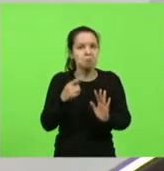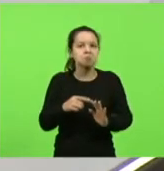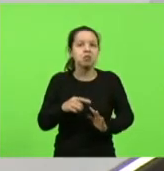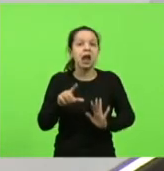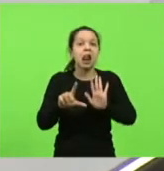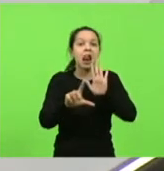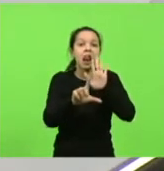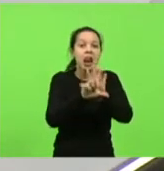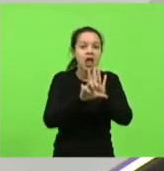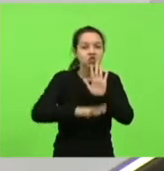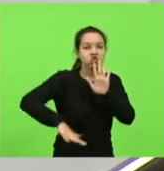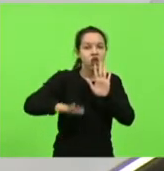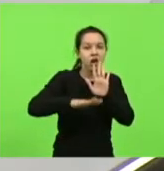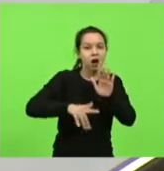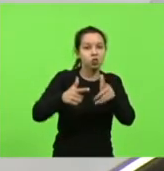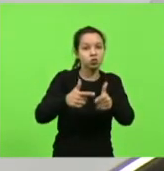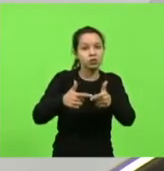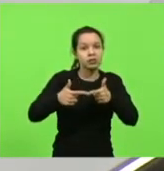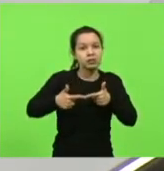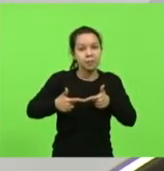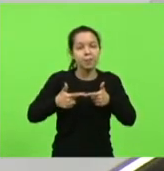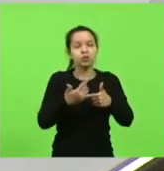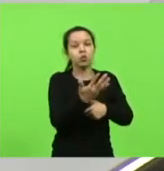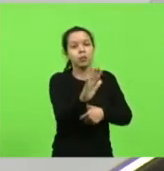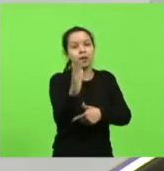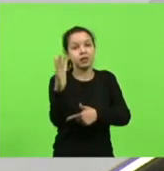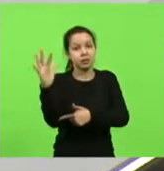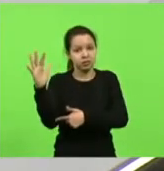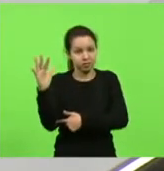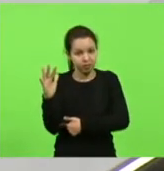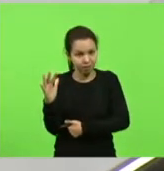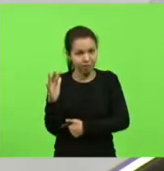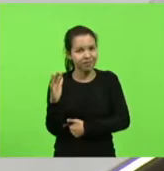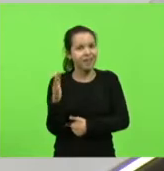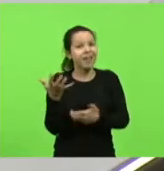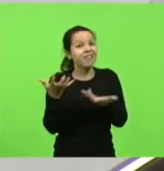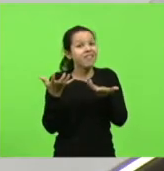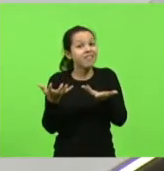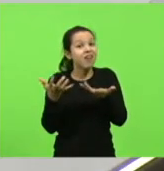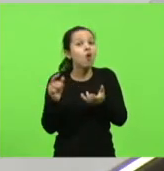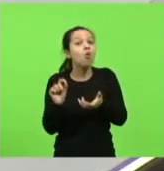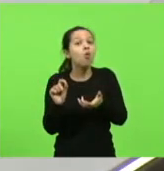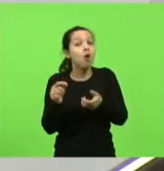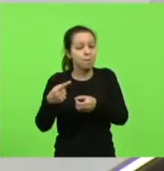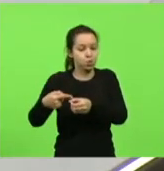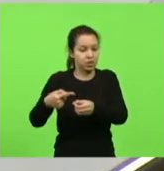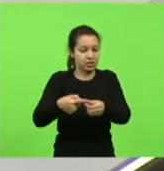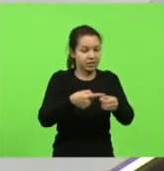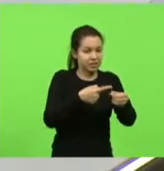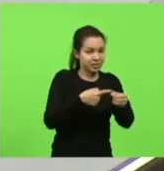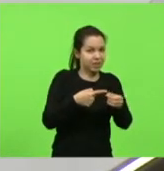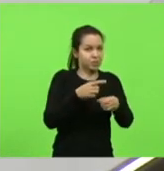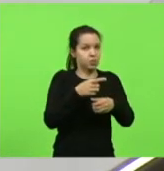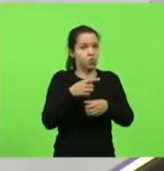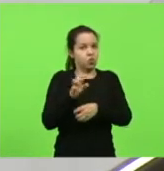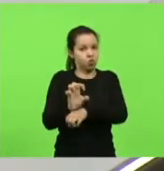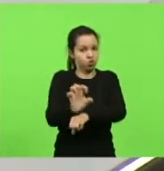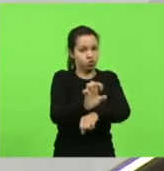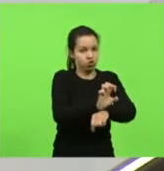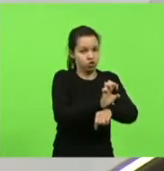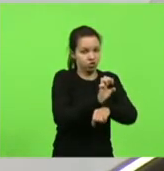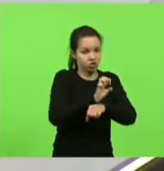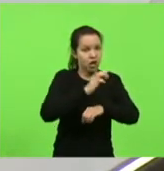do Licenciamento Ambiental. Ou seja, tentando trazer para os municípios e para os estados um pouco mais de competência